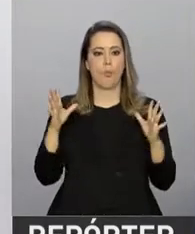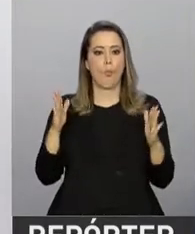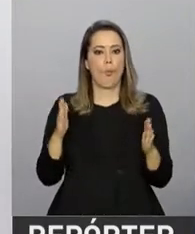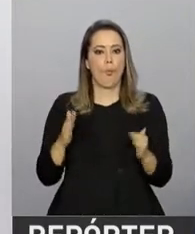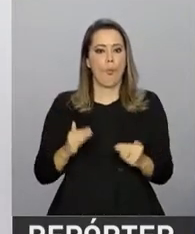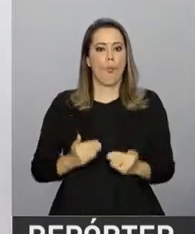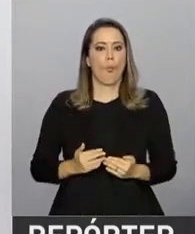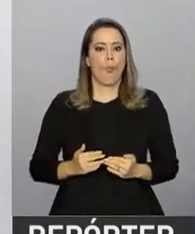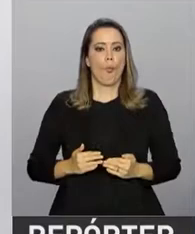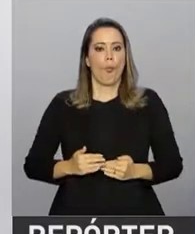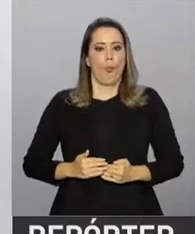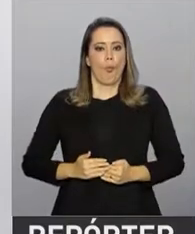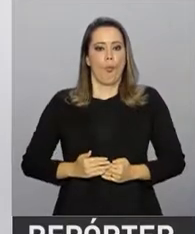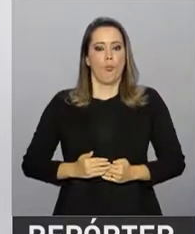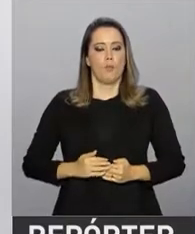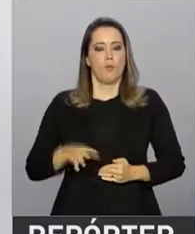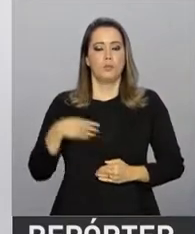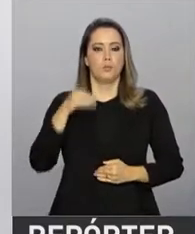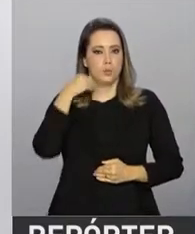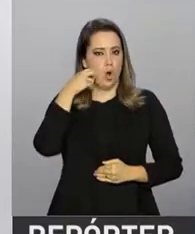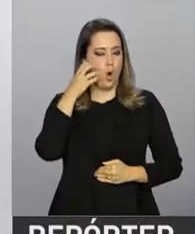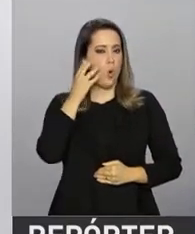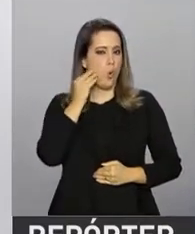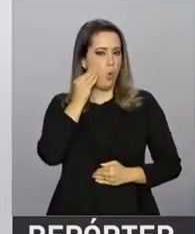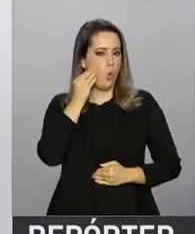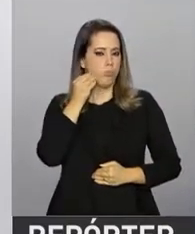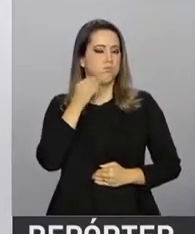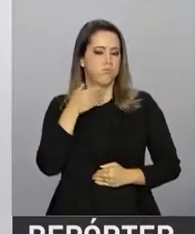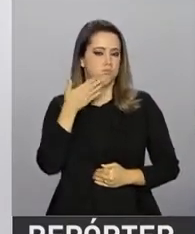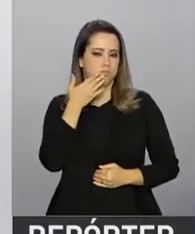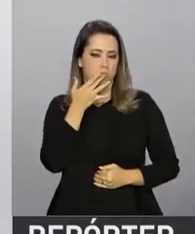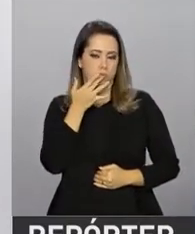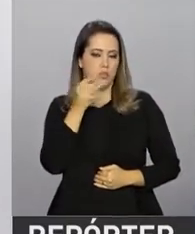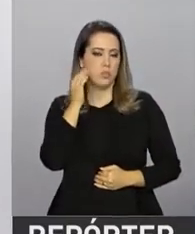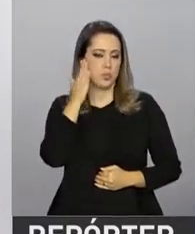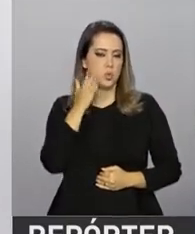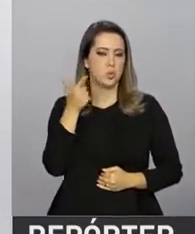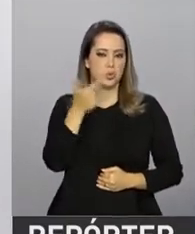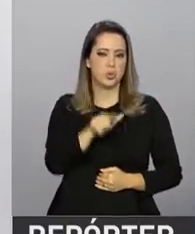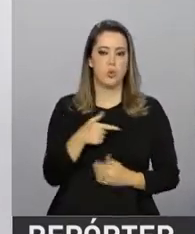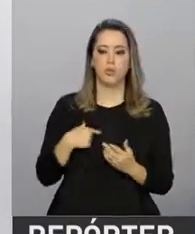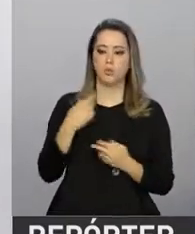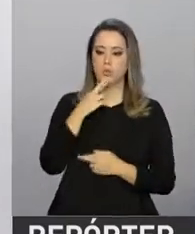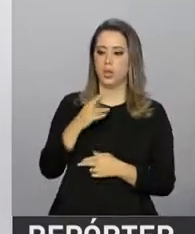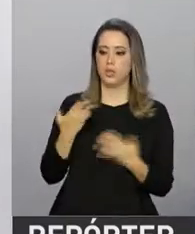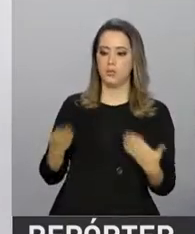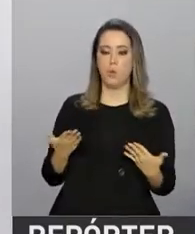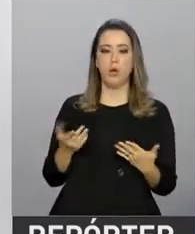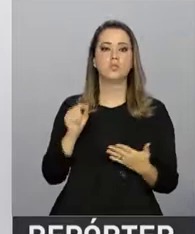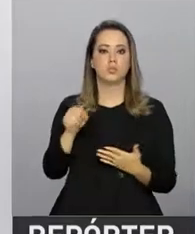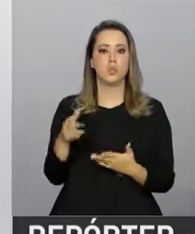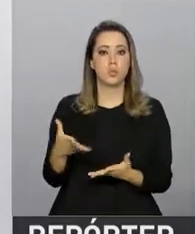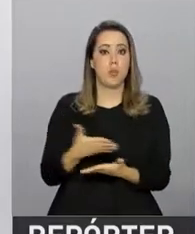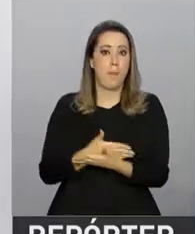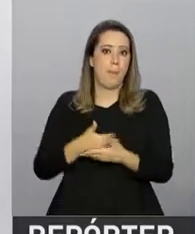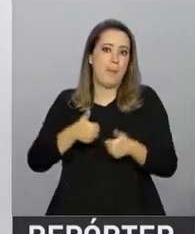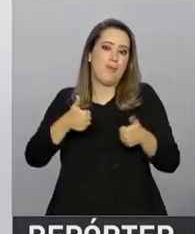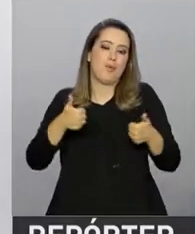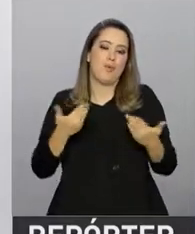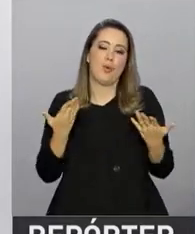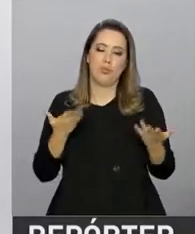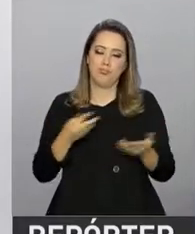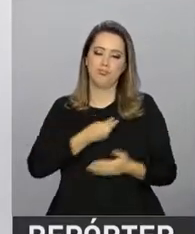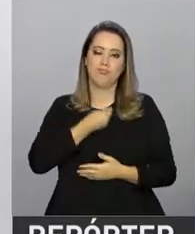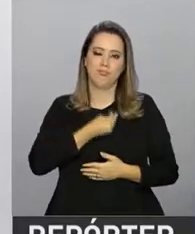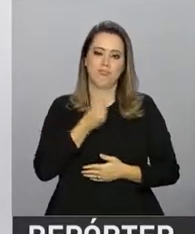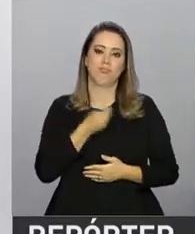a barriguinha, já ficou coradinho novamente, né? Aquilo que parecia não ter solução, de repente já começou a ficar